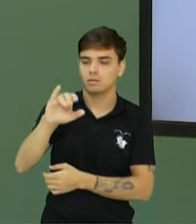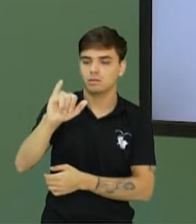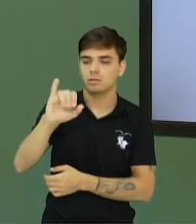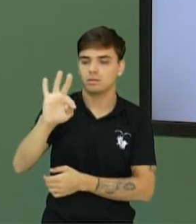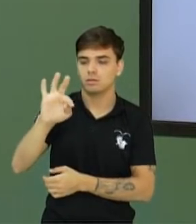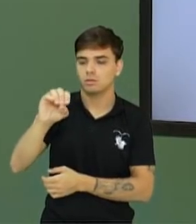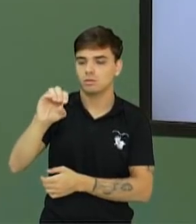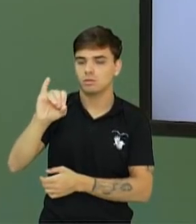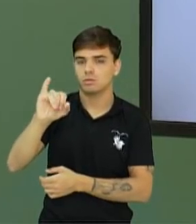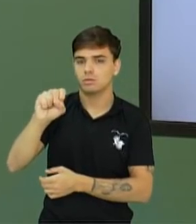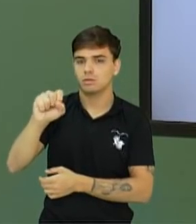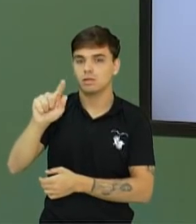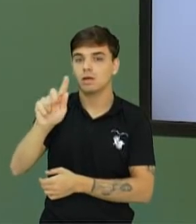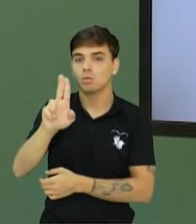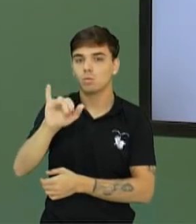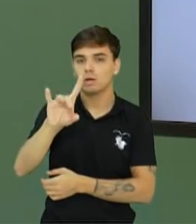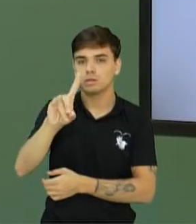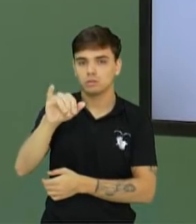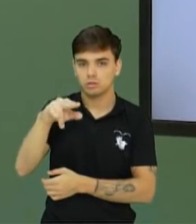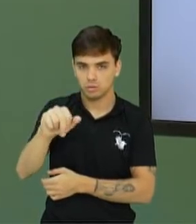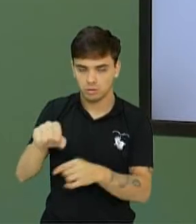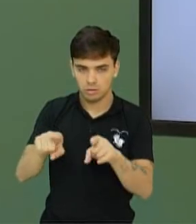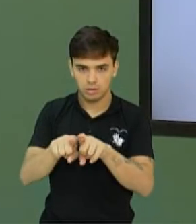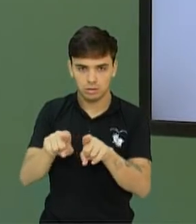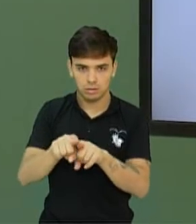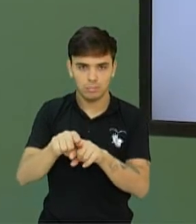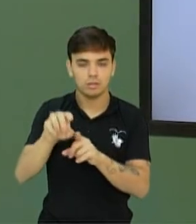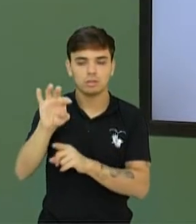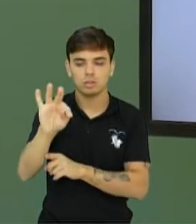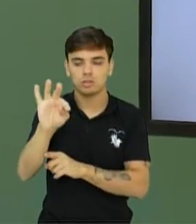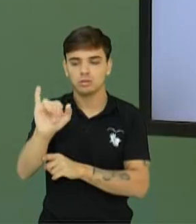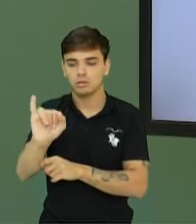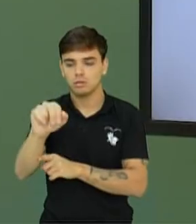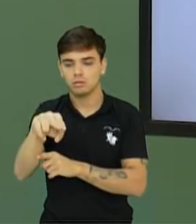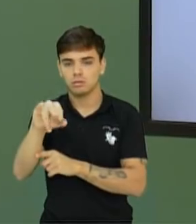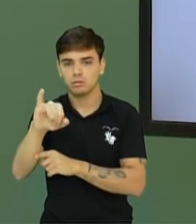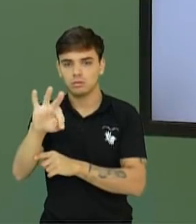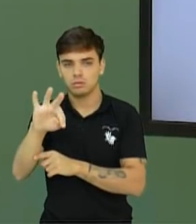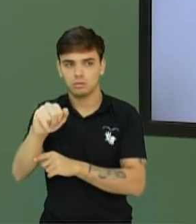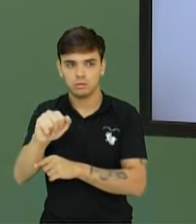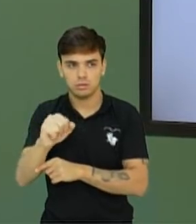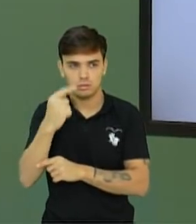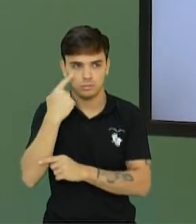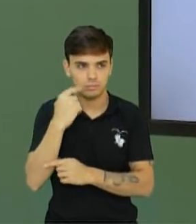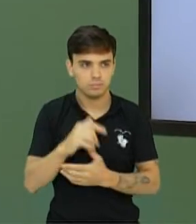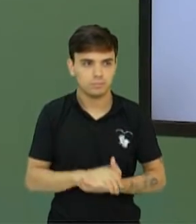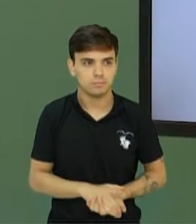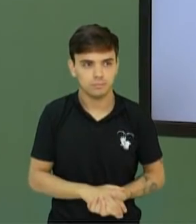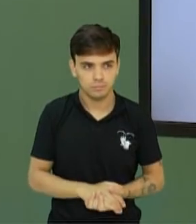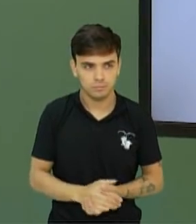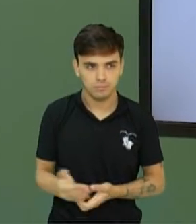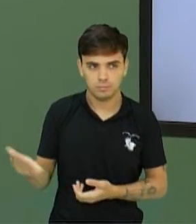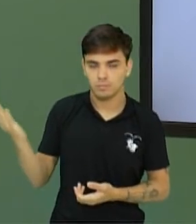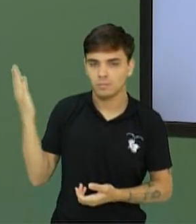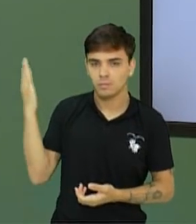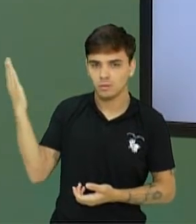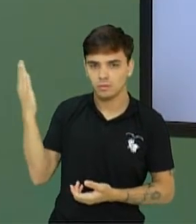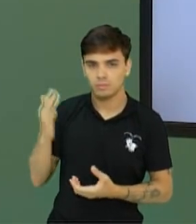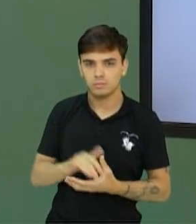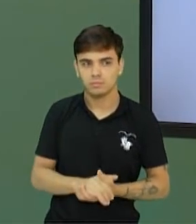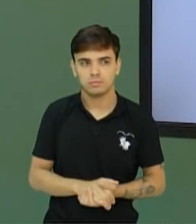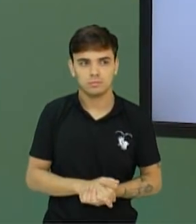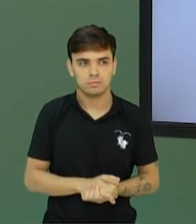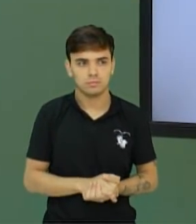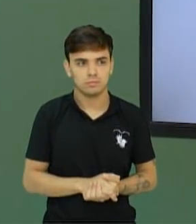guanina e timina, no qual a adenina faz ligação com a timina e a citosina se